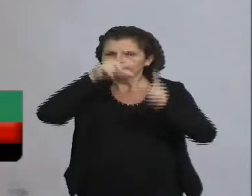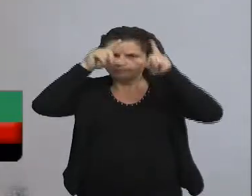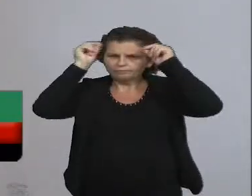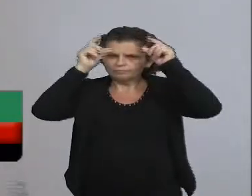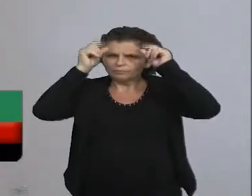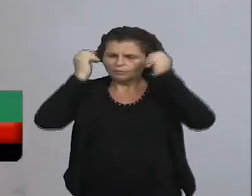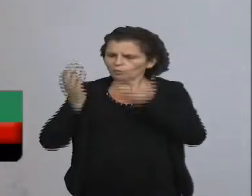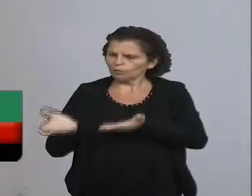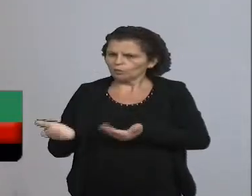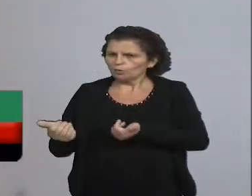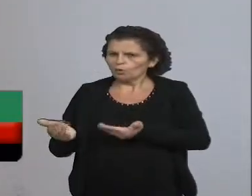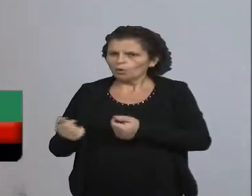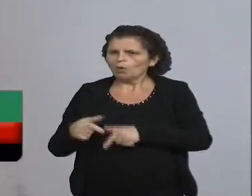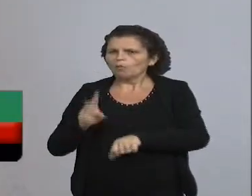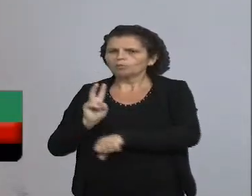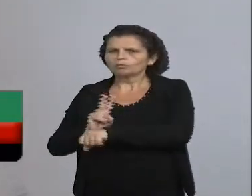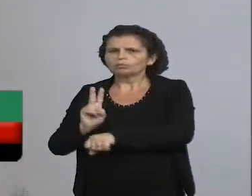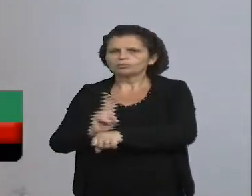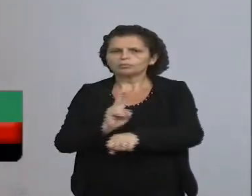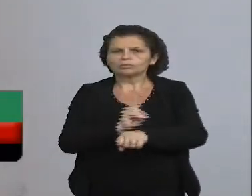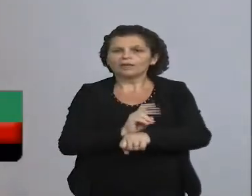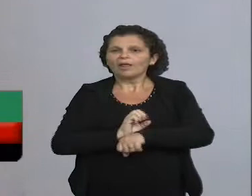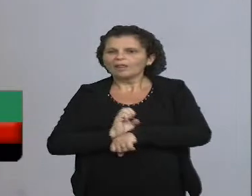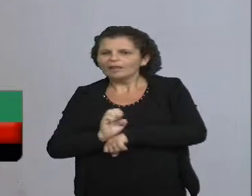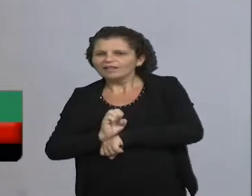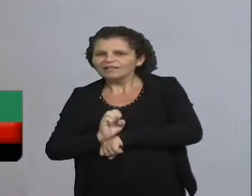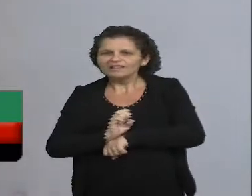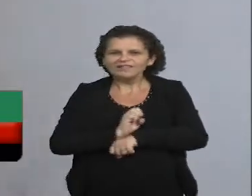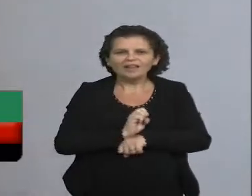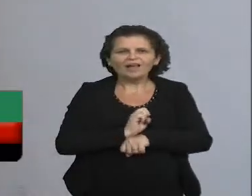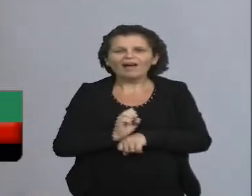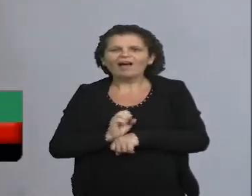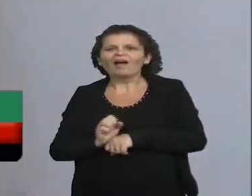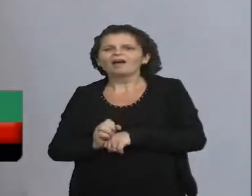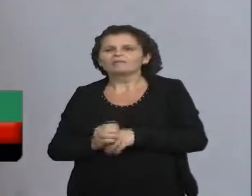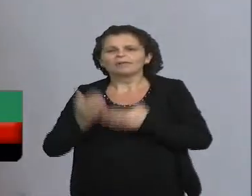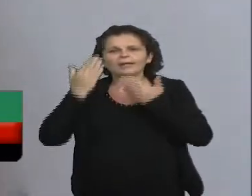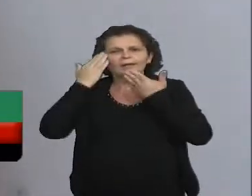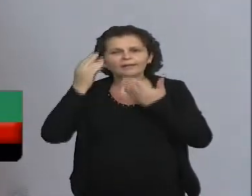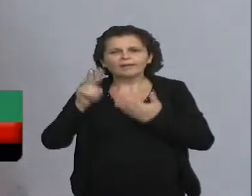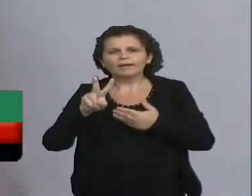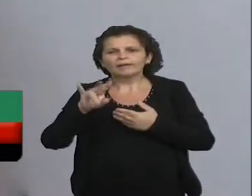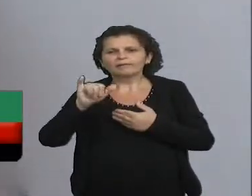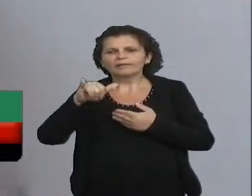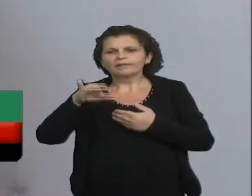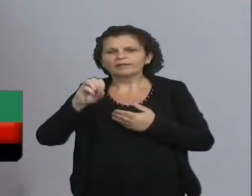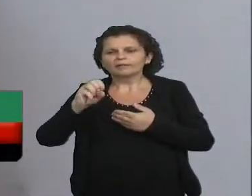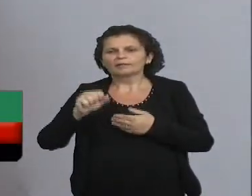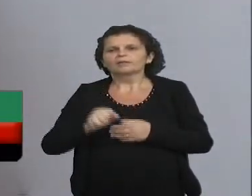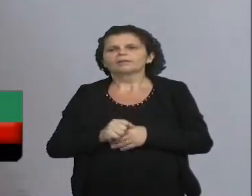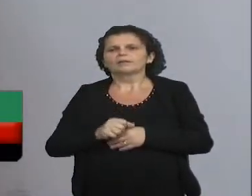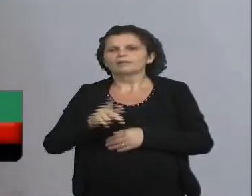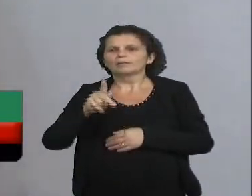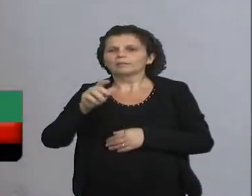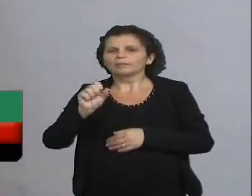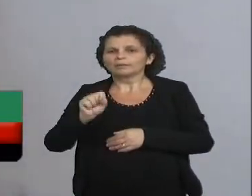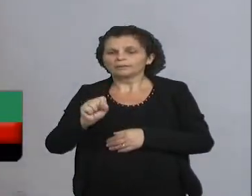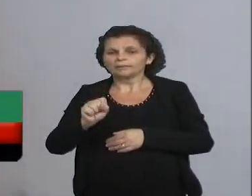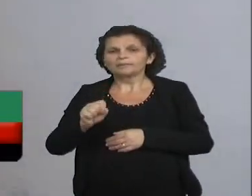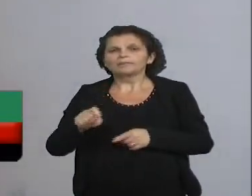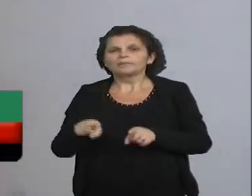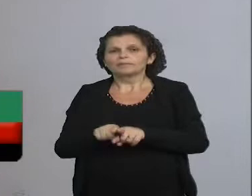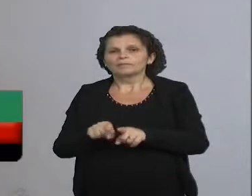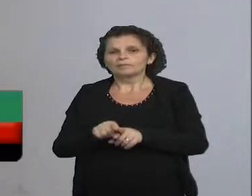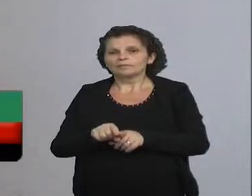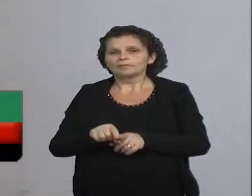de jovens que estão ali fazendo o estágio. E eu agradeço a Vânia pela gestão no PS também